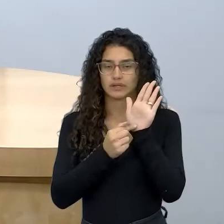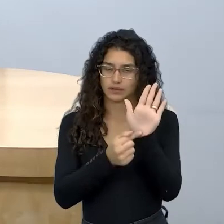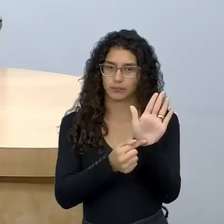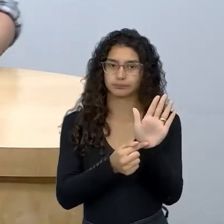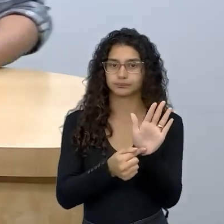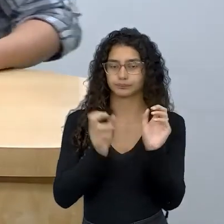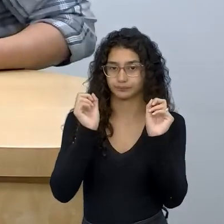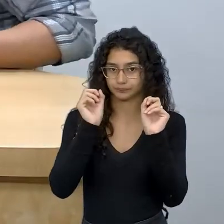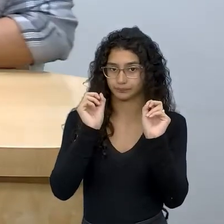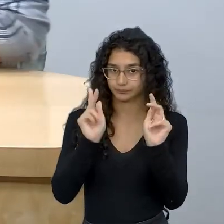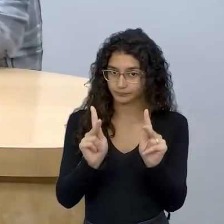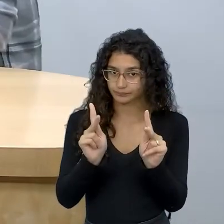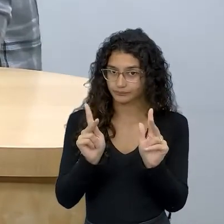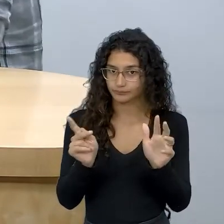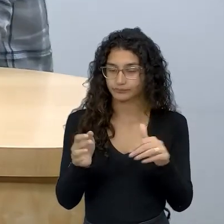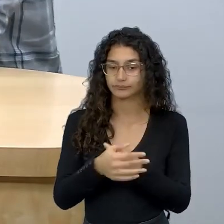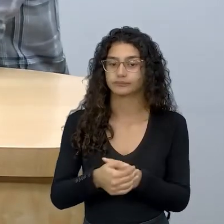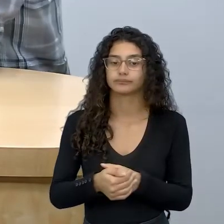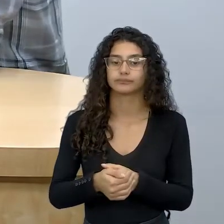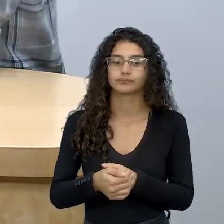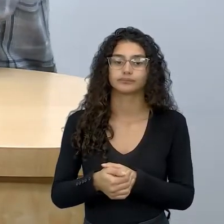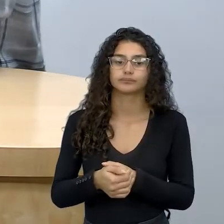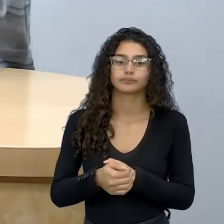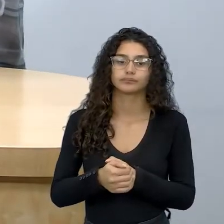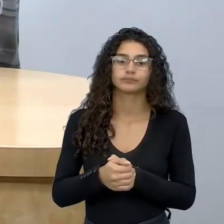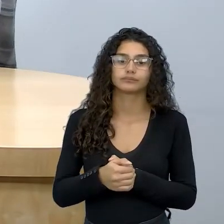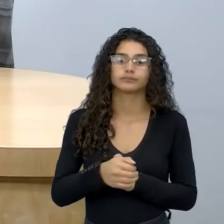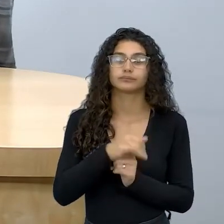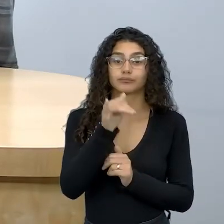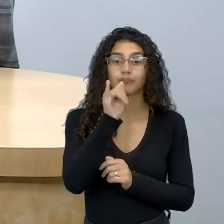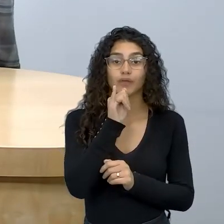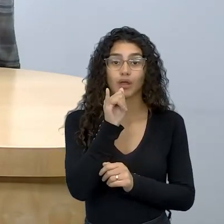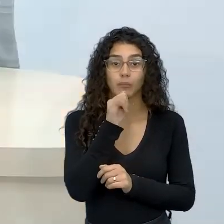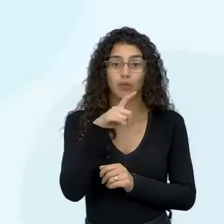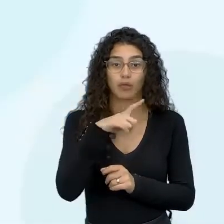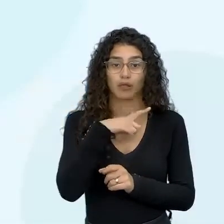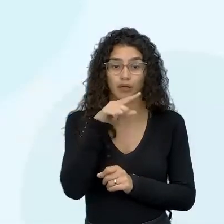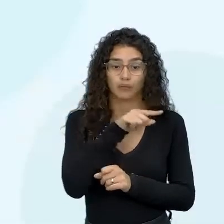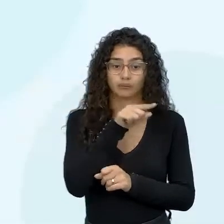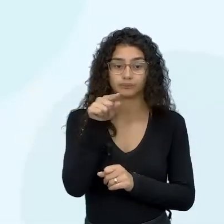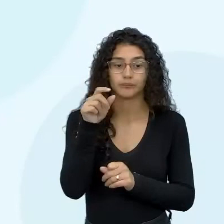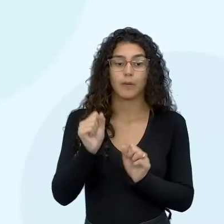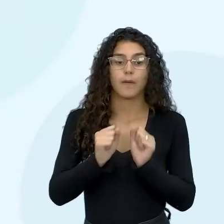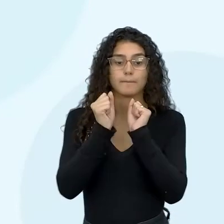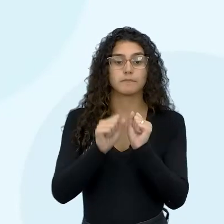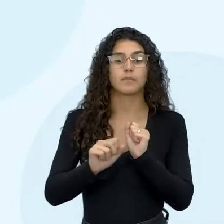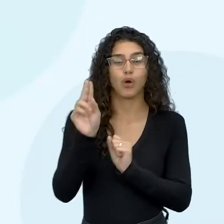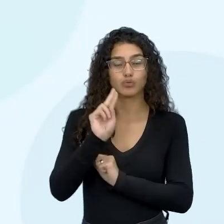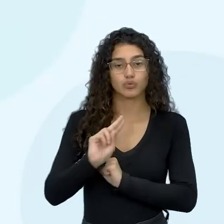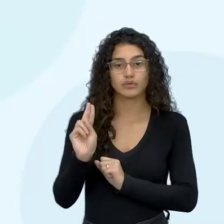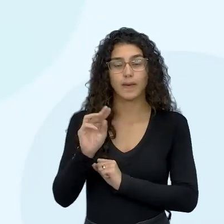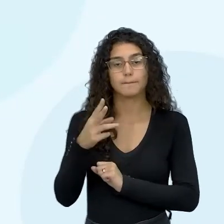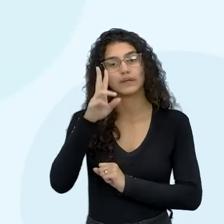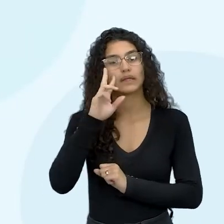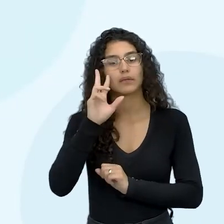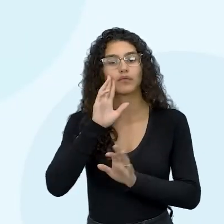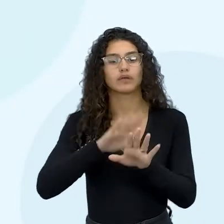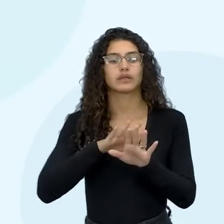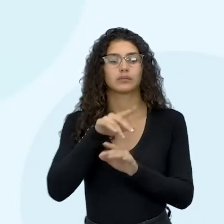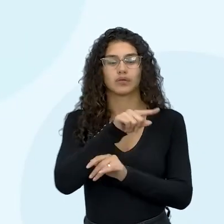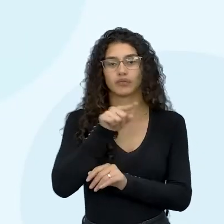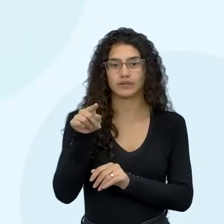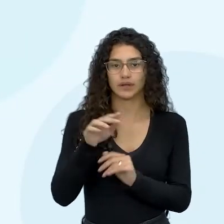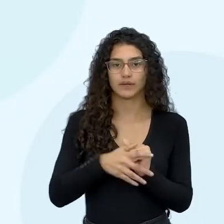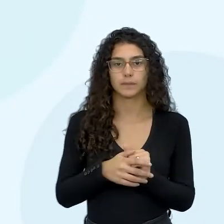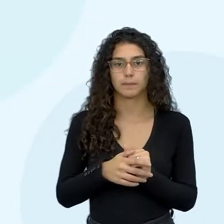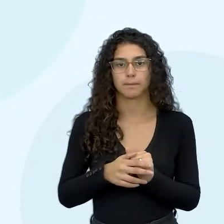apresentação. Tudo bem? Nesse exemplo, eu posso estar usando, né, no exemplo que eu vou fazer para vocês, mas